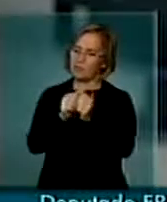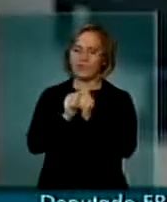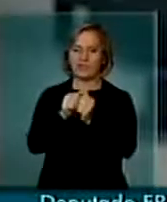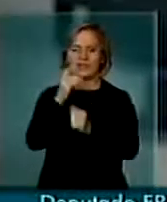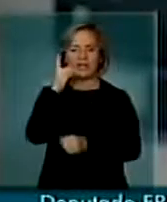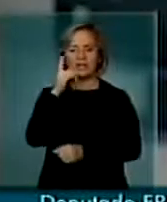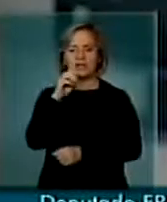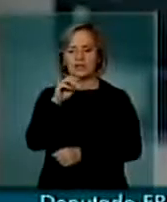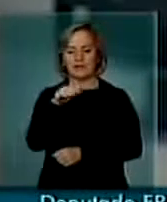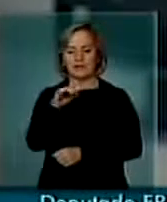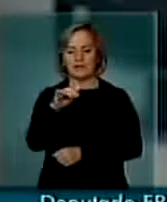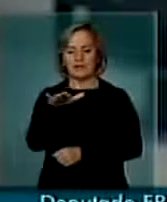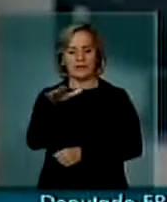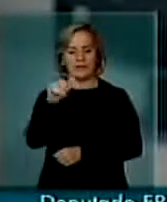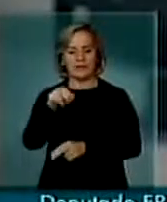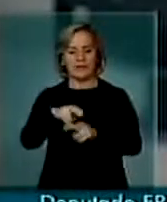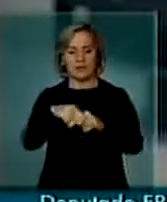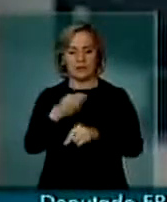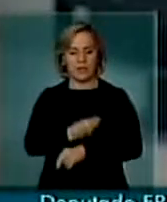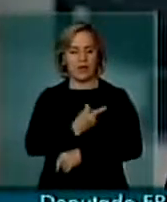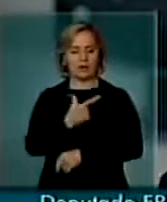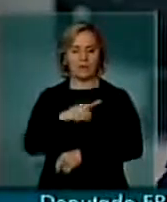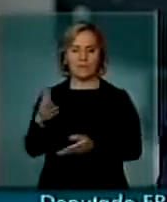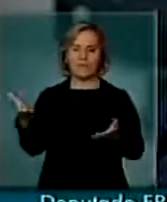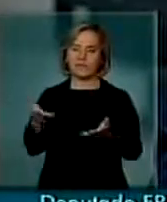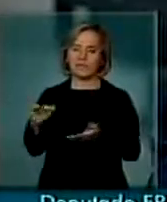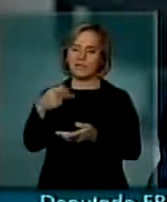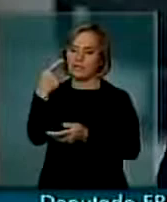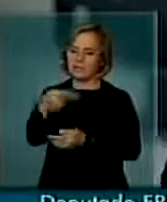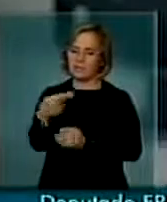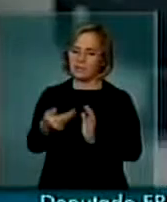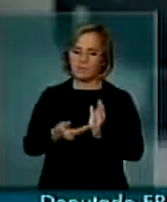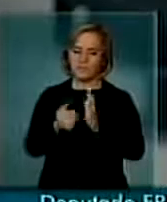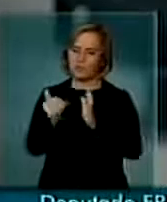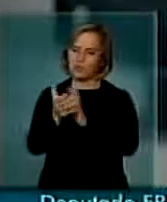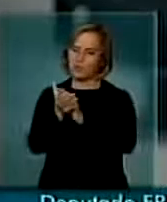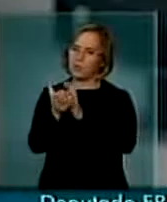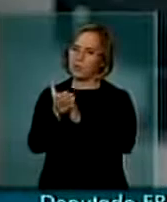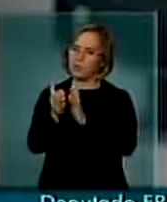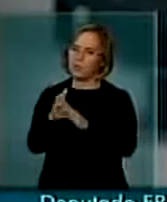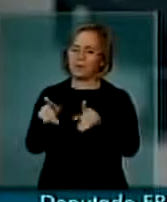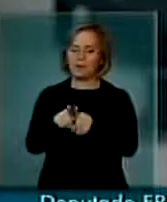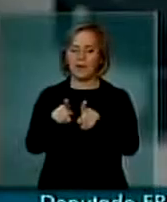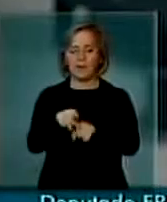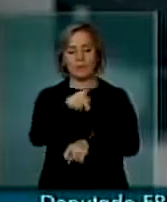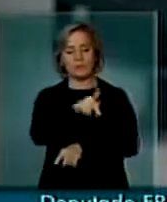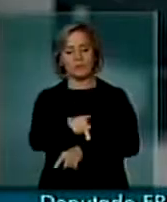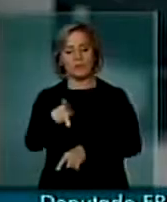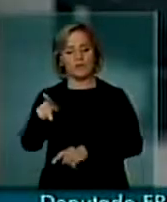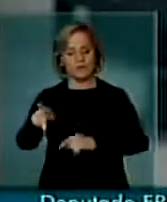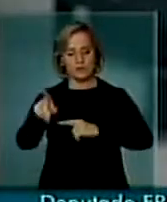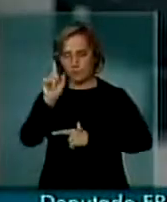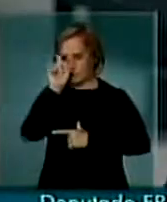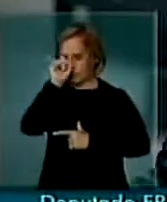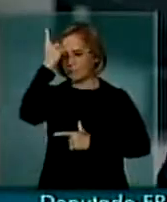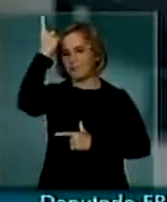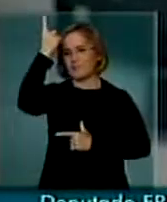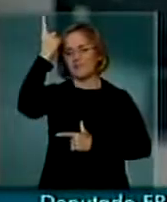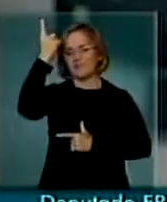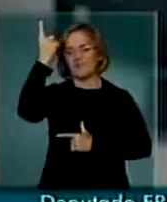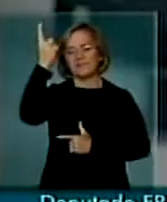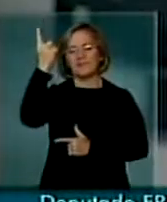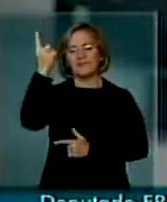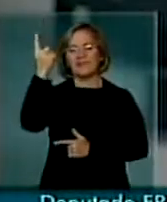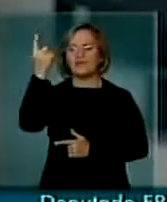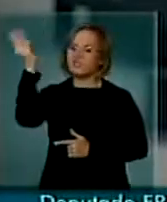Fernandes, pela presença dessa juventude, cumprimentando os professores que tomaram a iniciativa de trazê-los aqui a